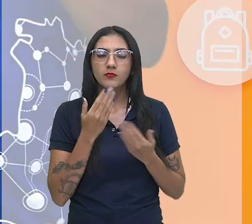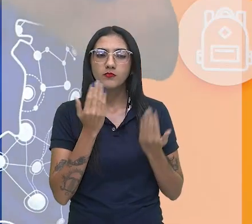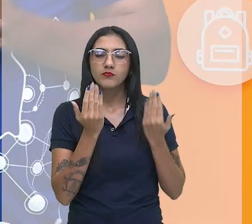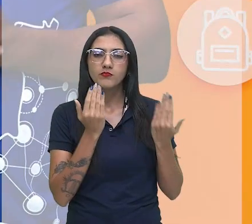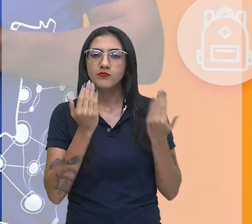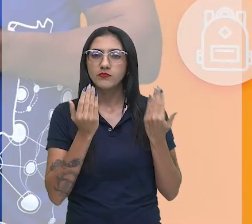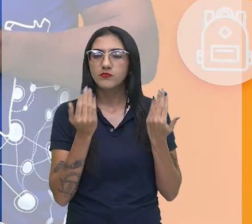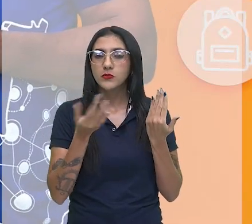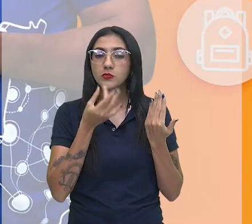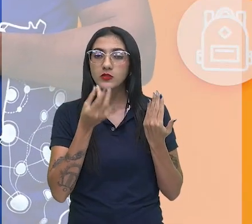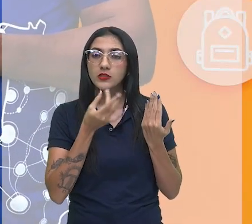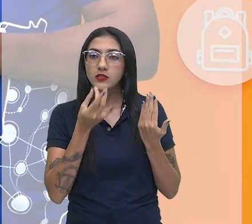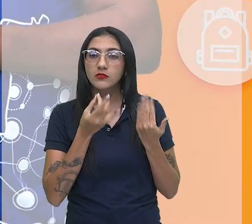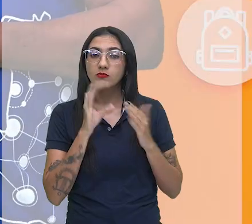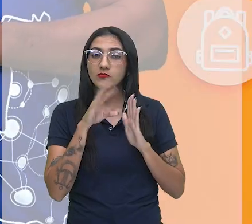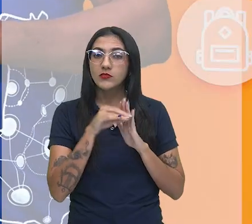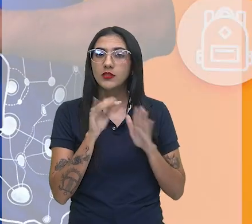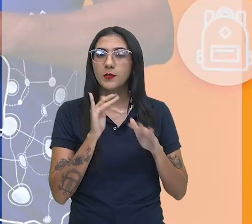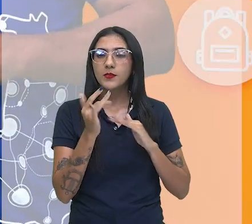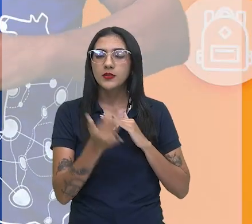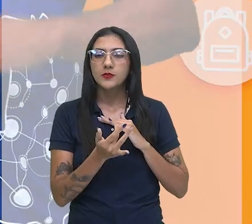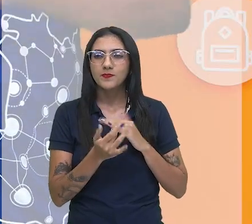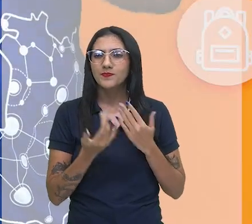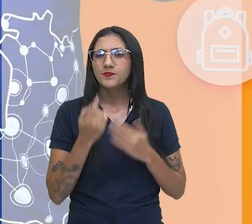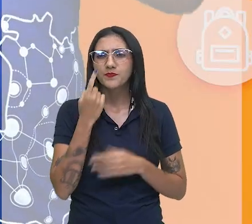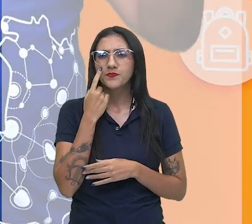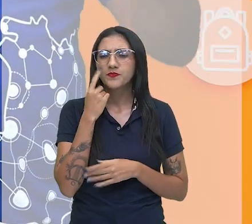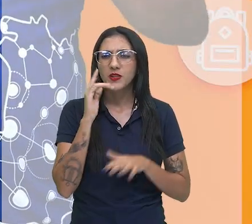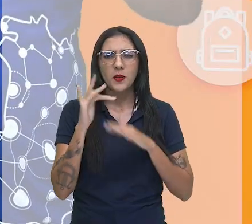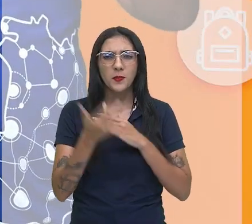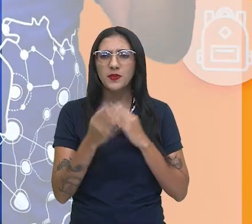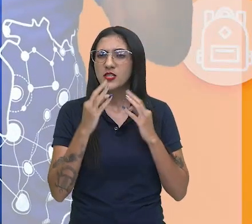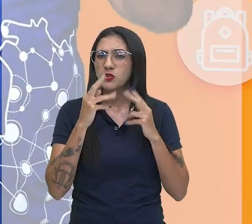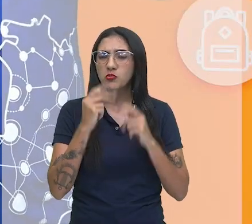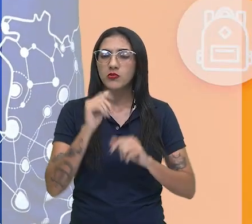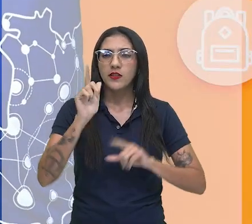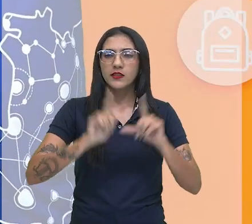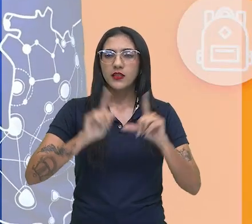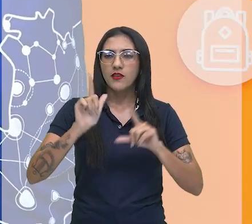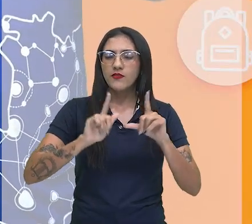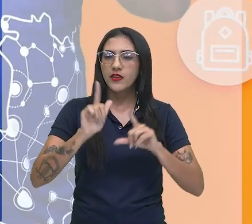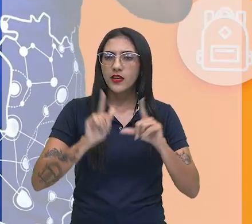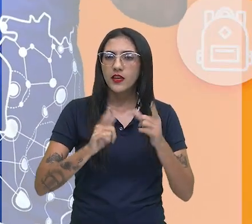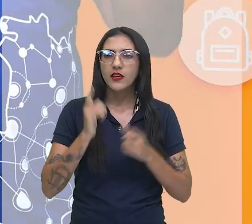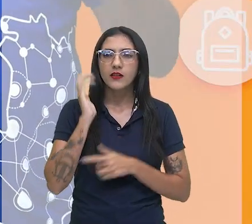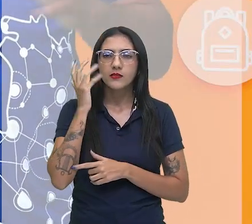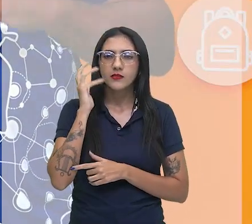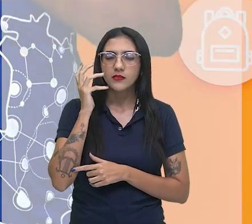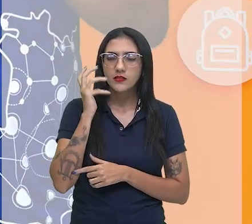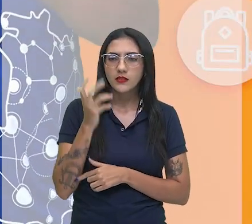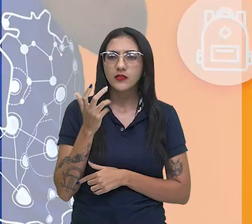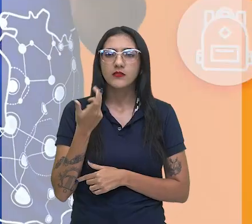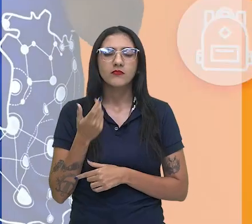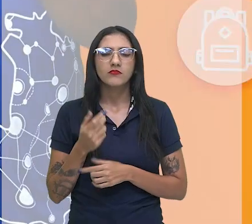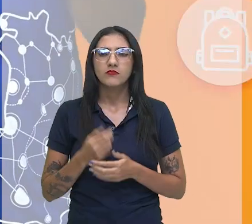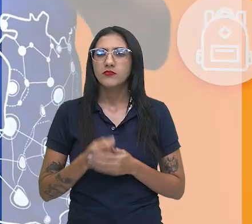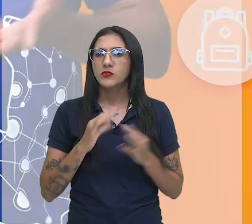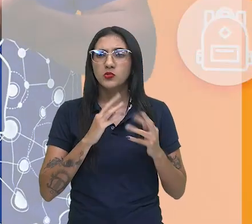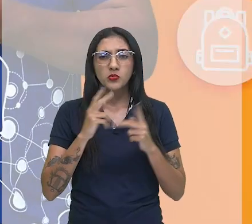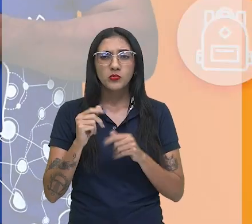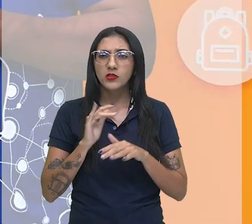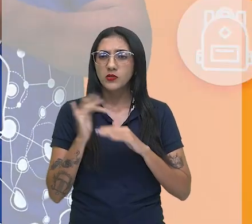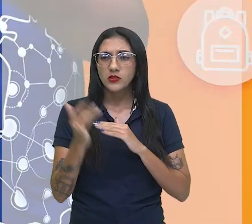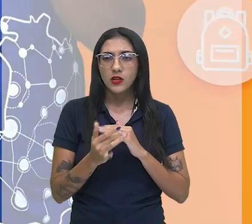nós estamos observando também na mídia, né? E aqui, quando eu falo mídia, é tudo, né? Rádio, TV, né? Redes sociais, tudo que nós